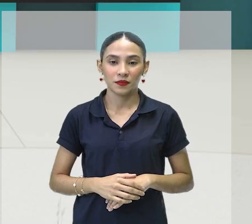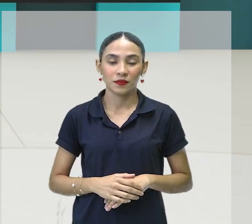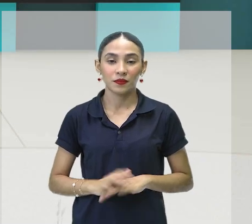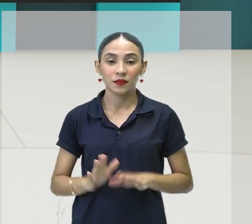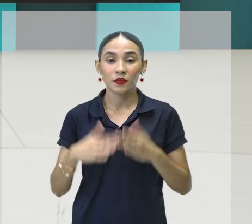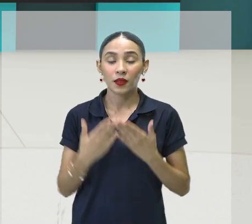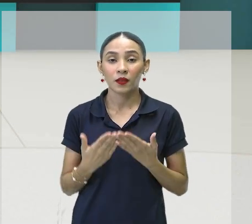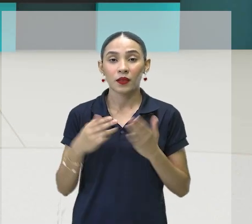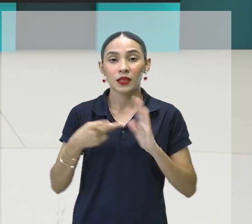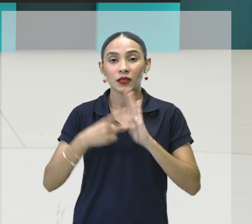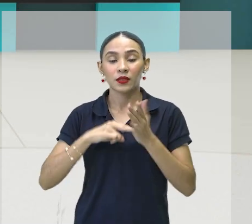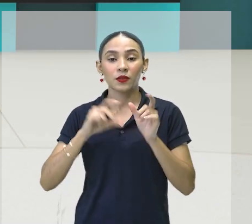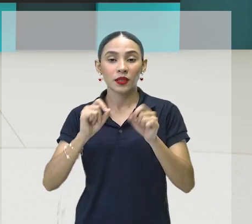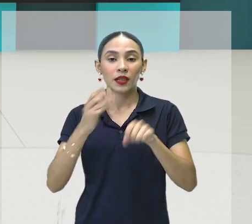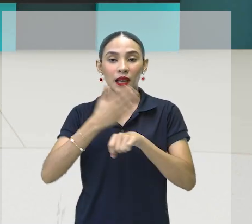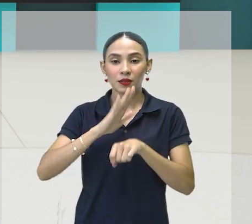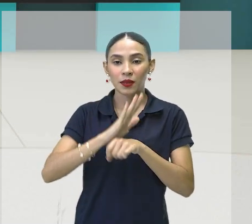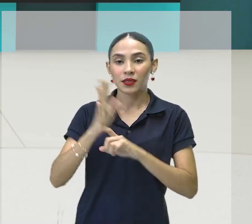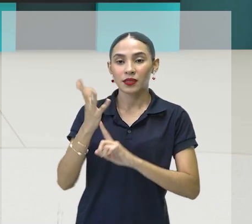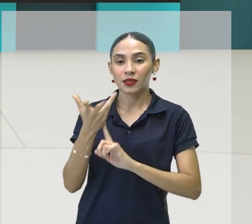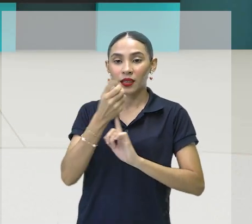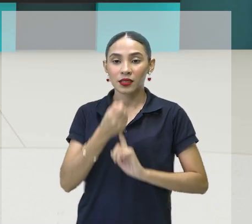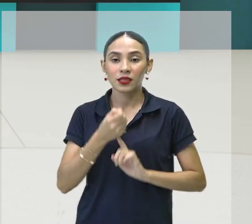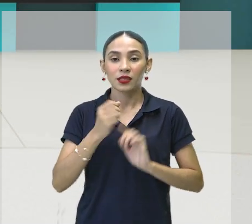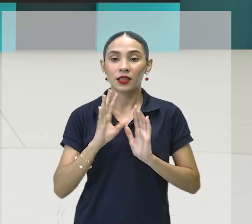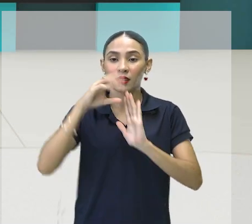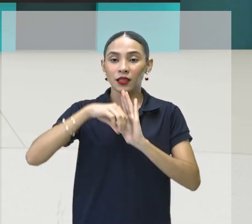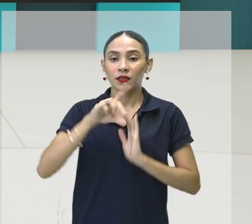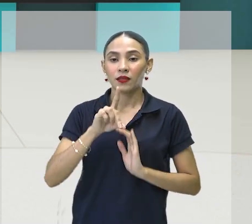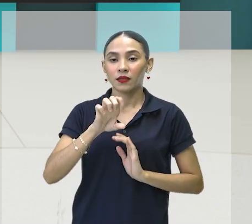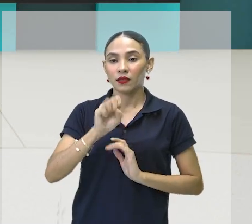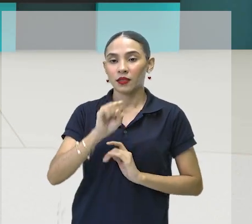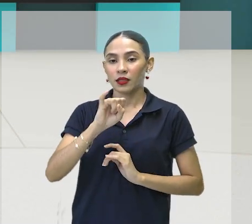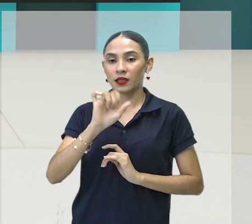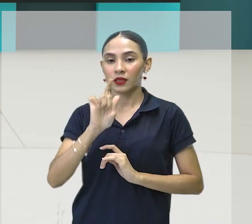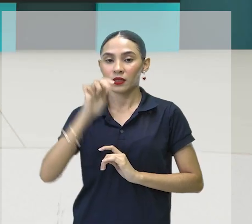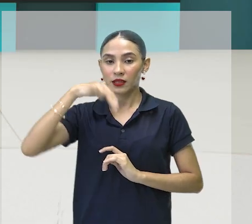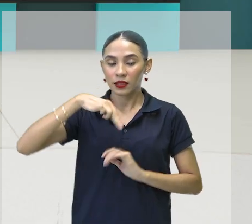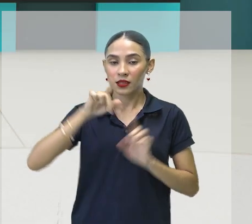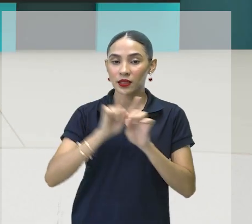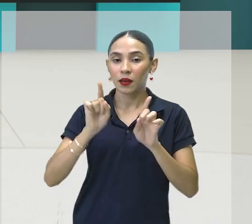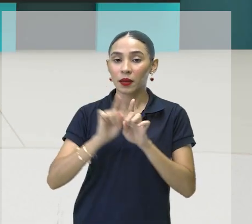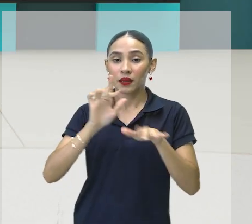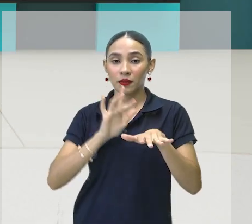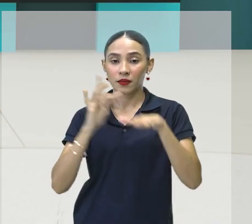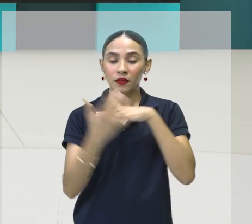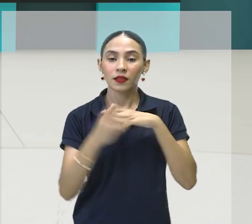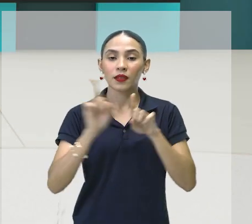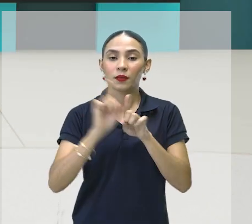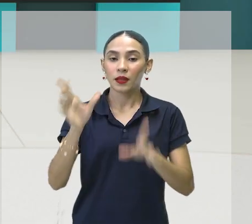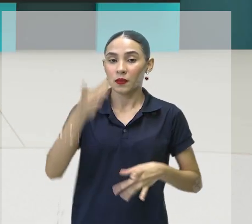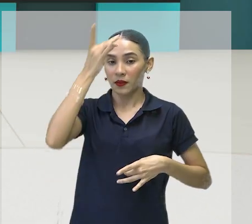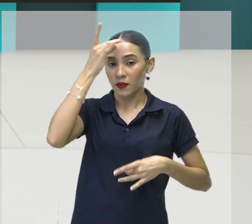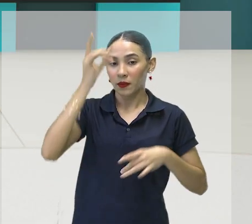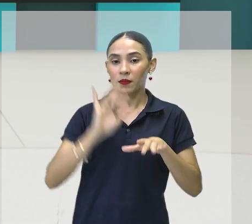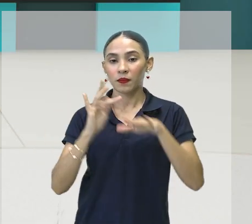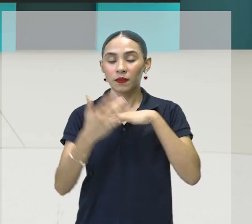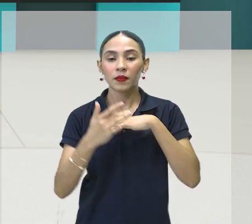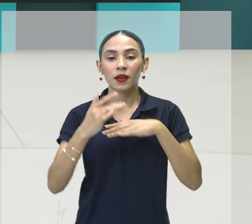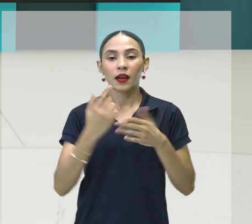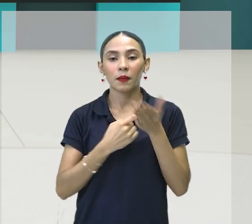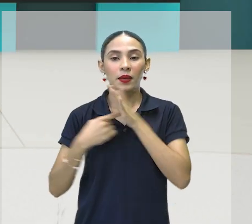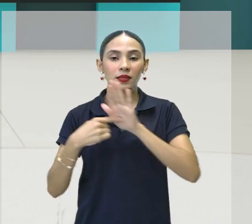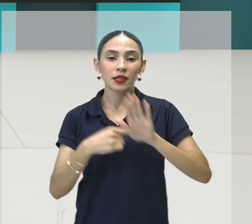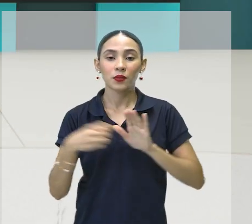multimídia, ou seja, as práticas artísticas no design digital e nas performances multimídia apresentam uma